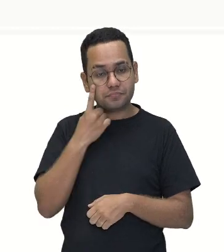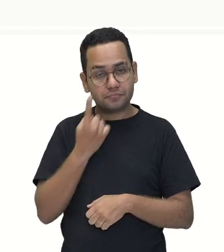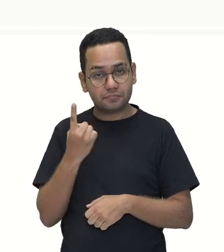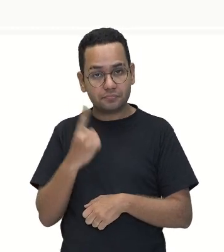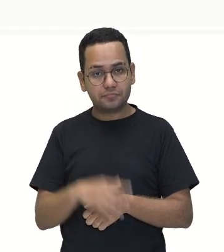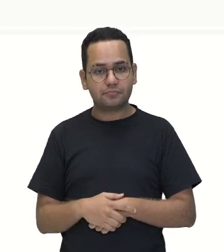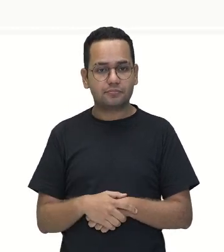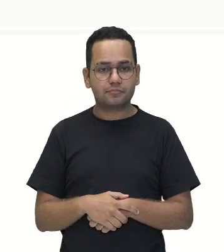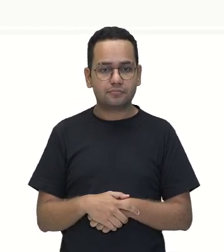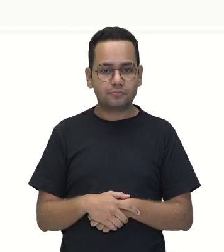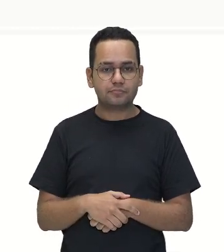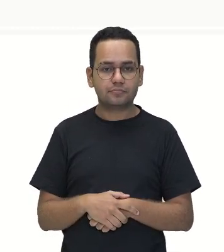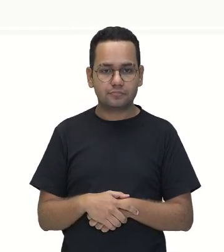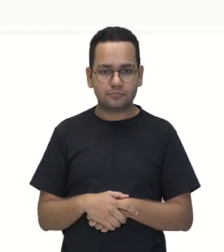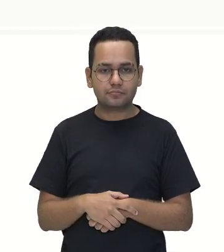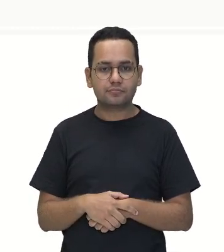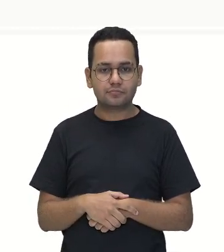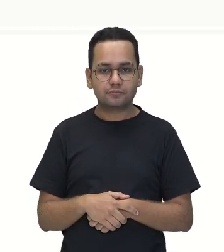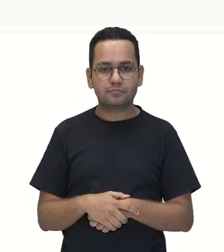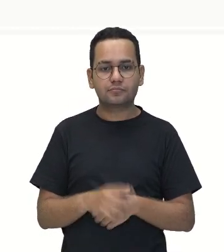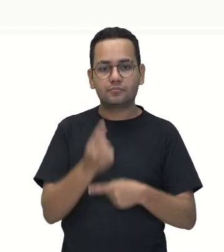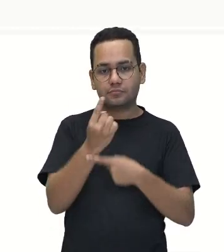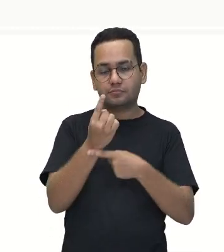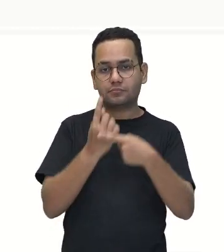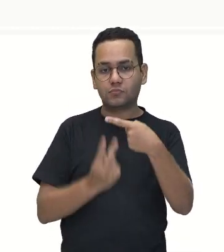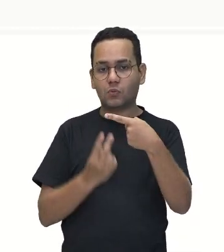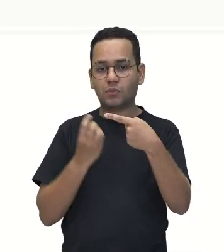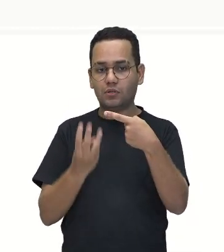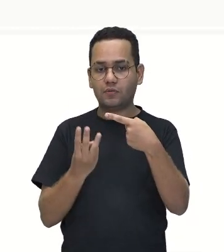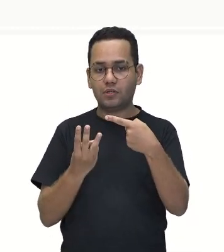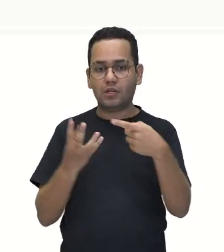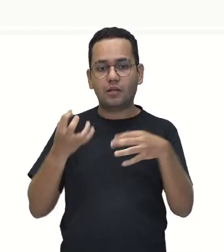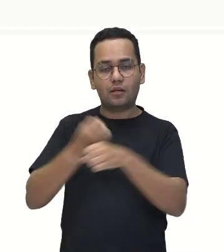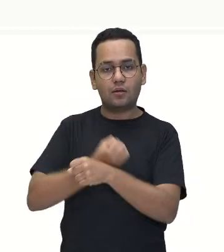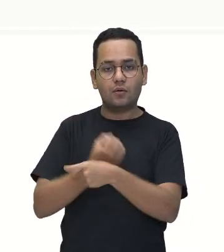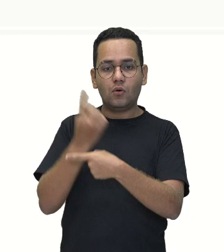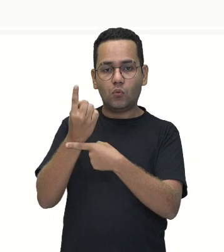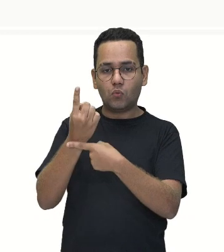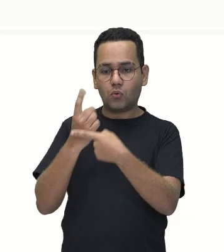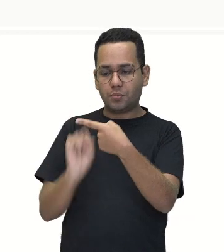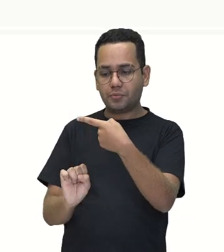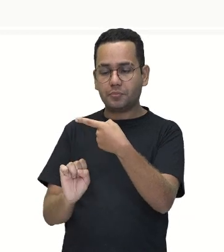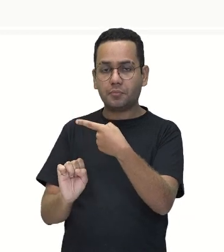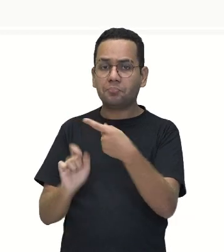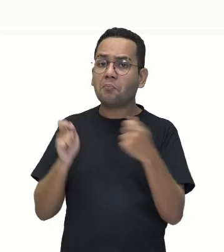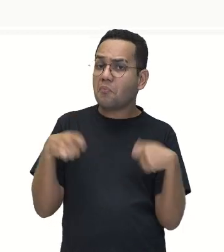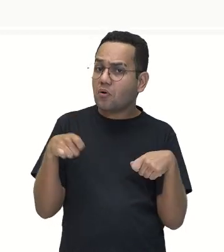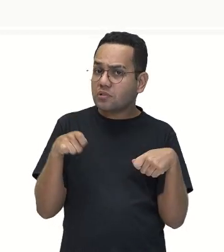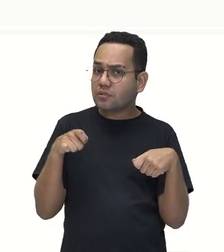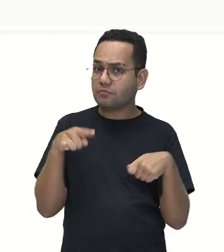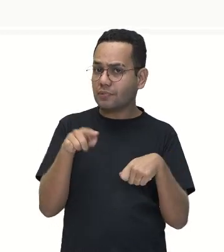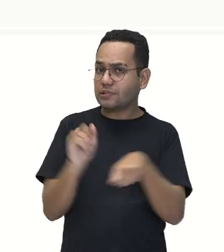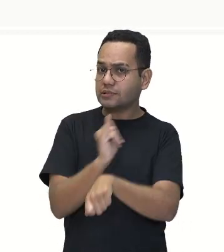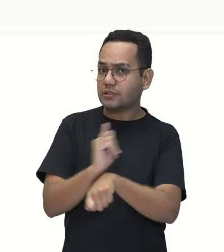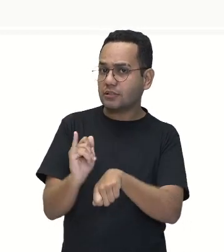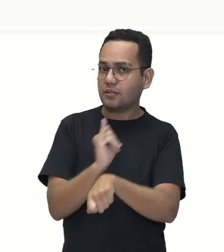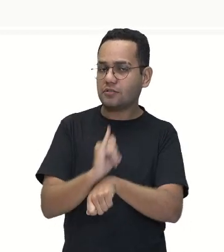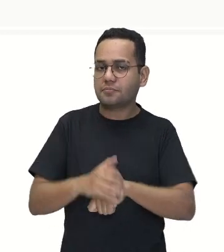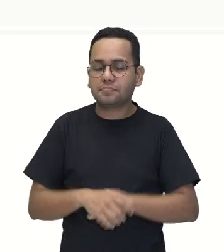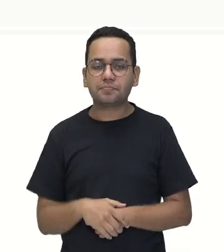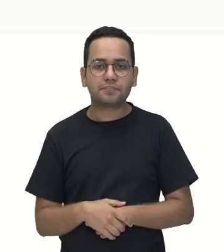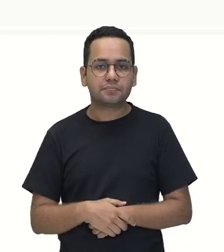ó 2 elev 3 que é igual a 1 so 8 viram